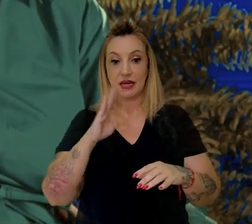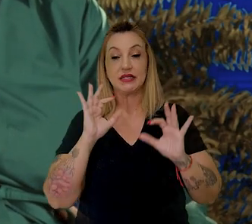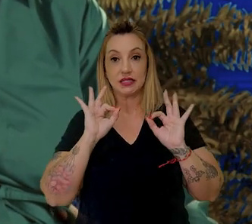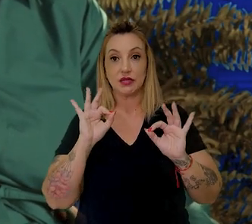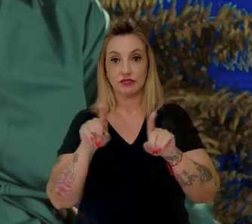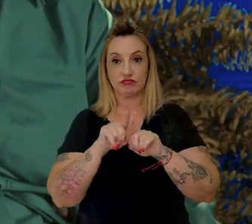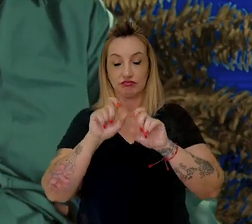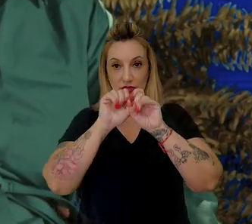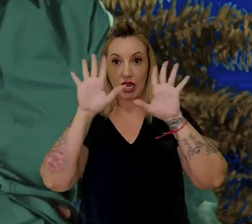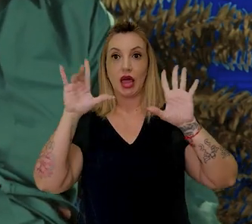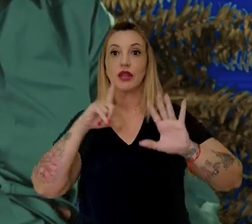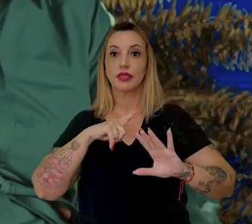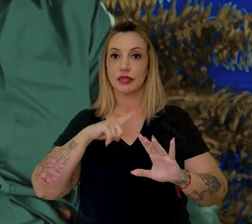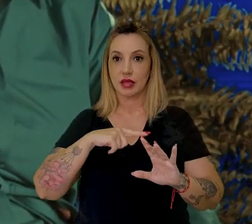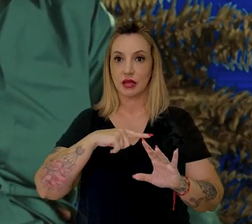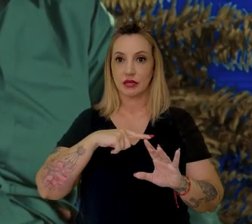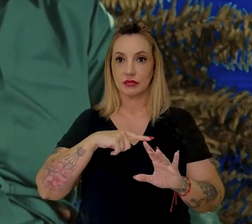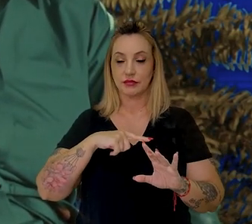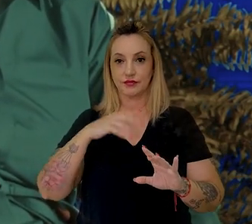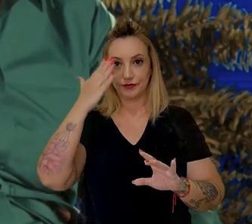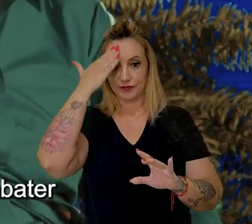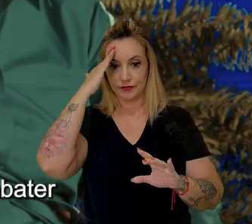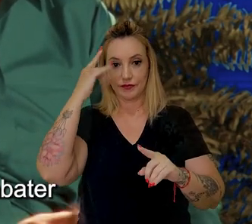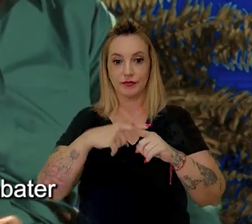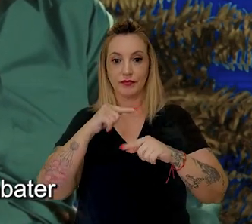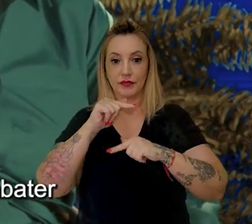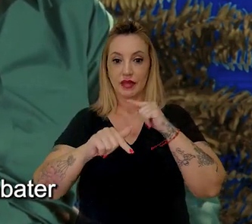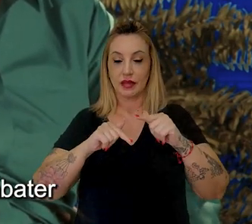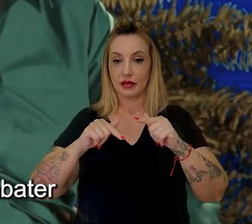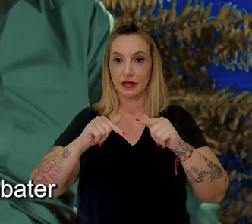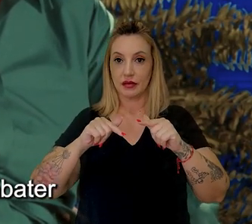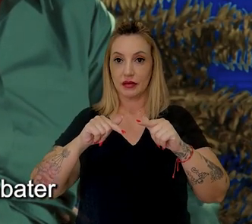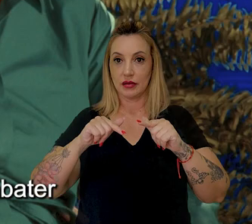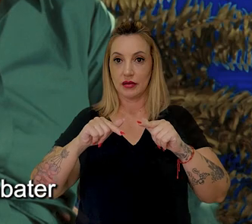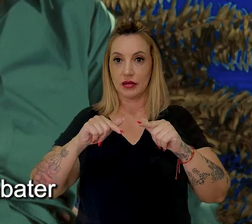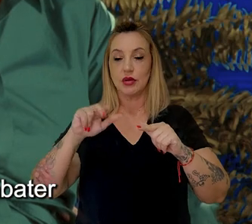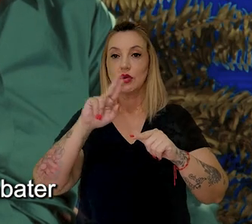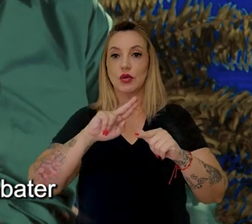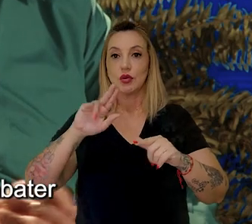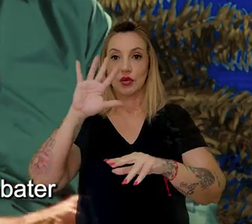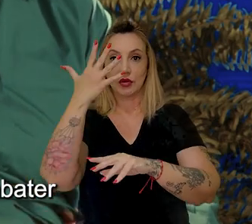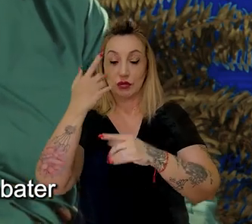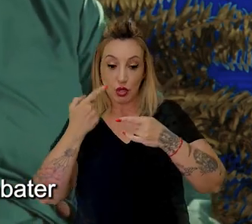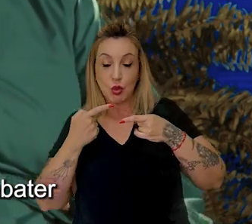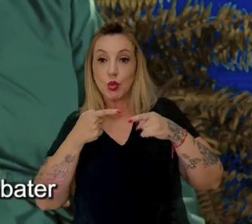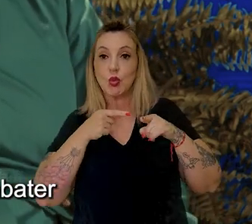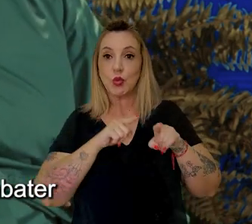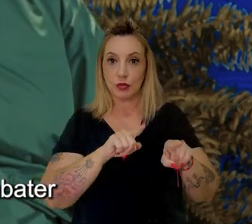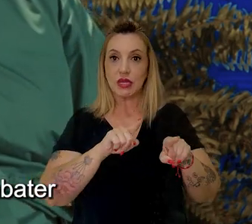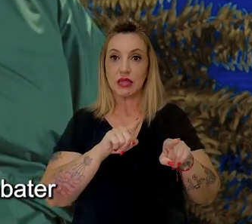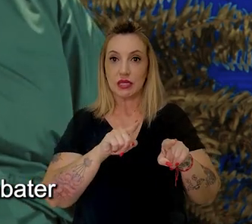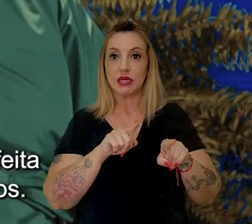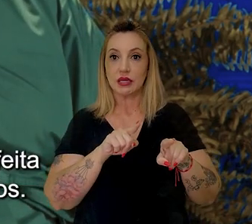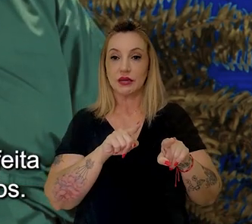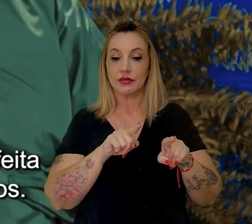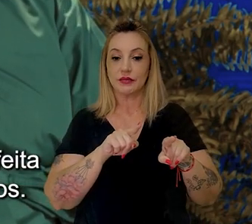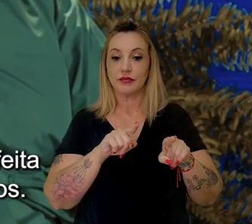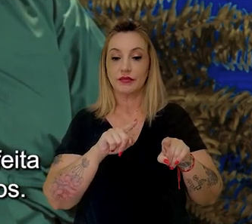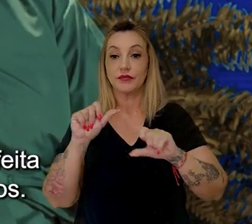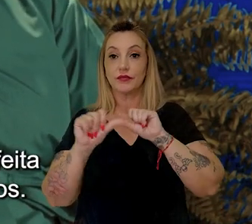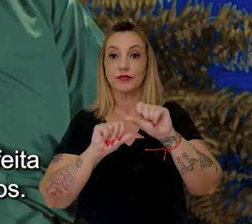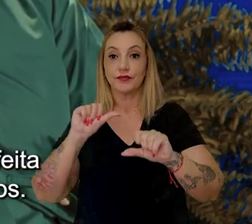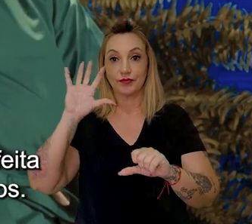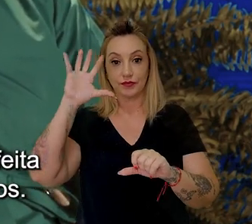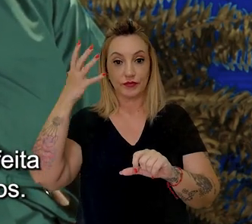muito claro também que eh trabalhar com a questão de mudança climática e combater eh a mudança